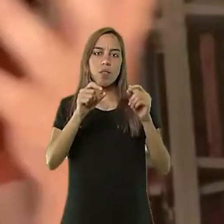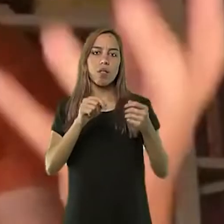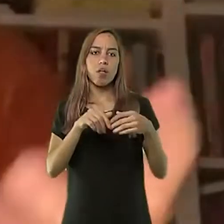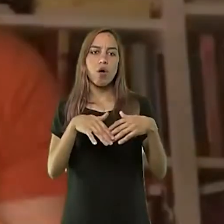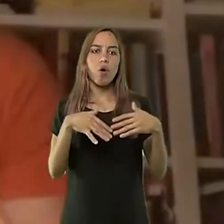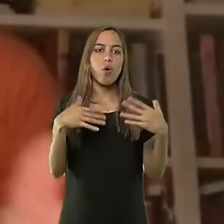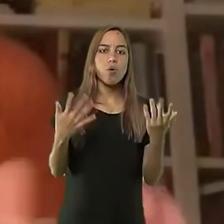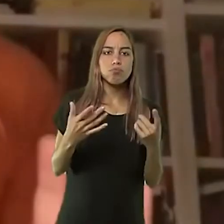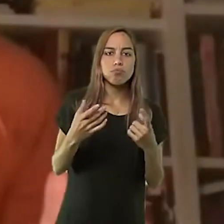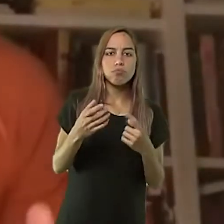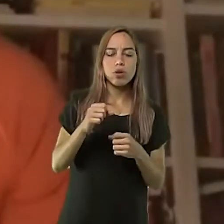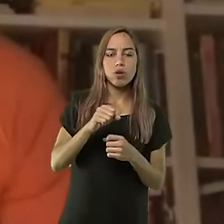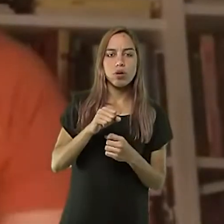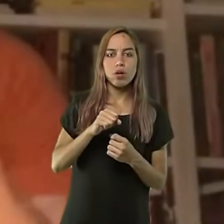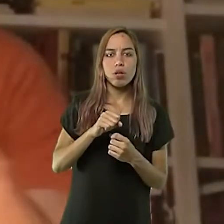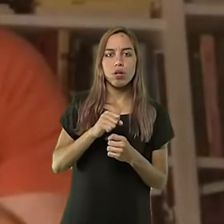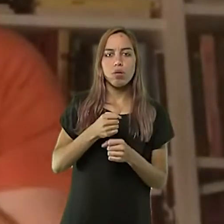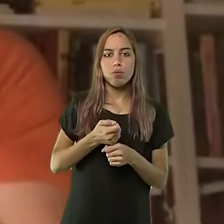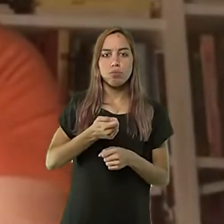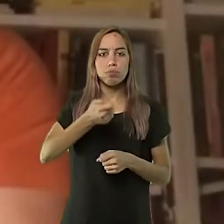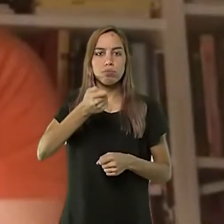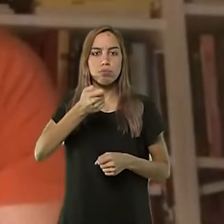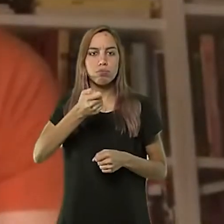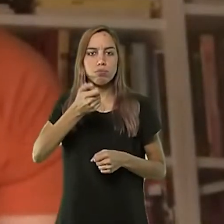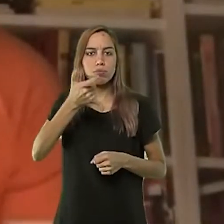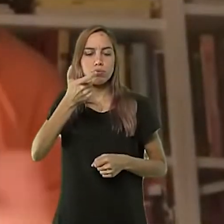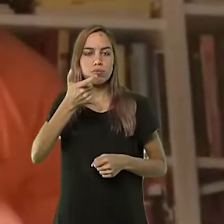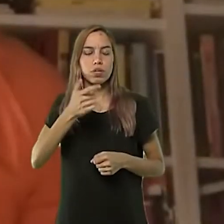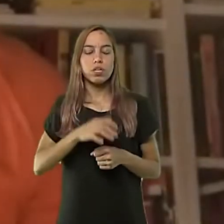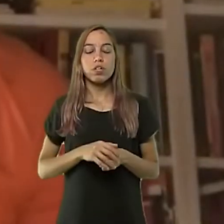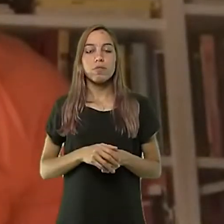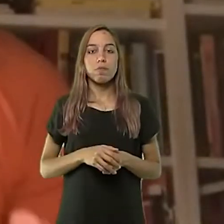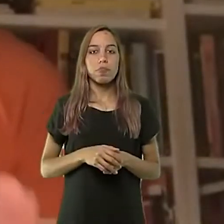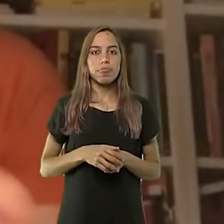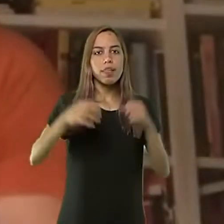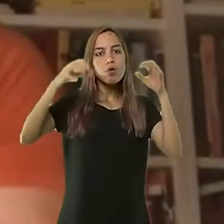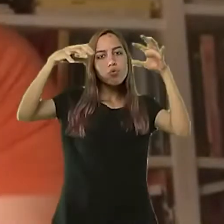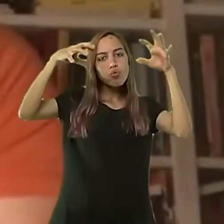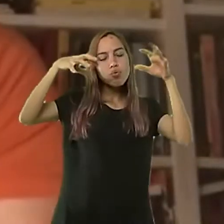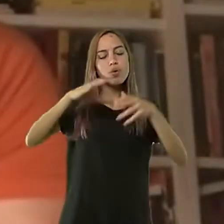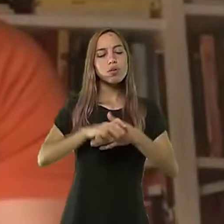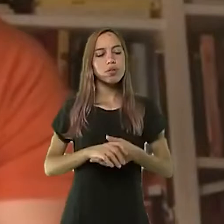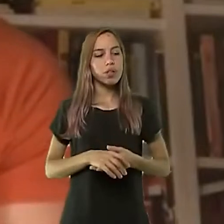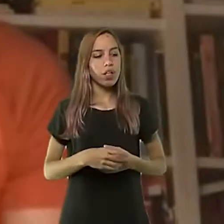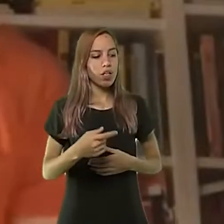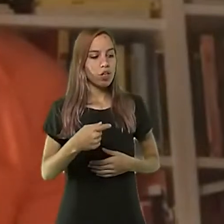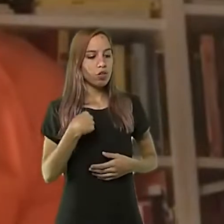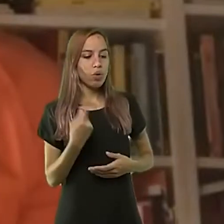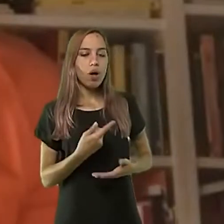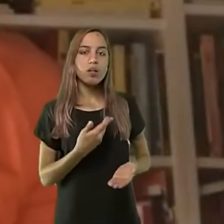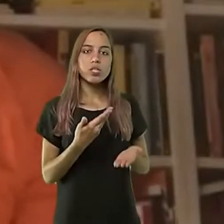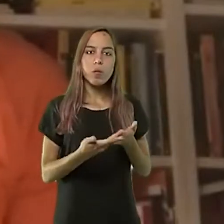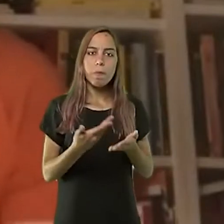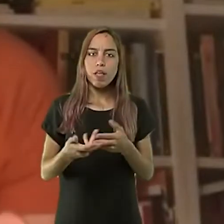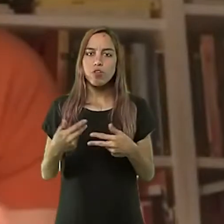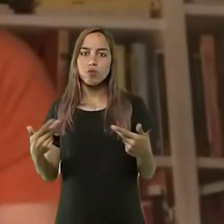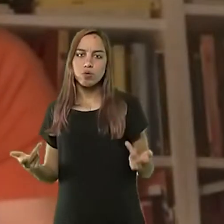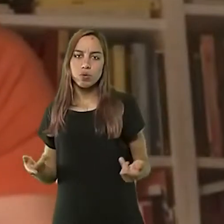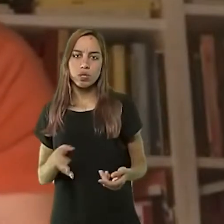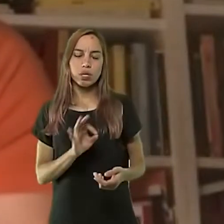perdemos com muita frequência e não voltamos a encontrar, como por exemplo guarda-chuvas, cascóis, óculos escuros, luvas,